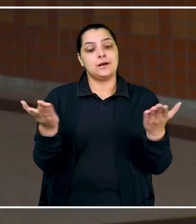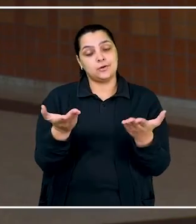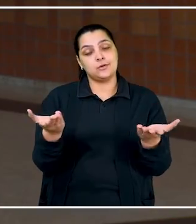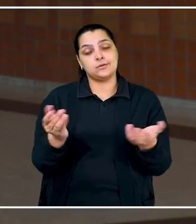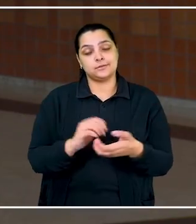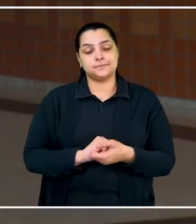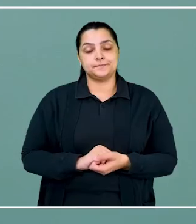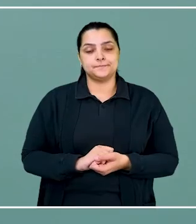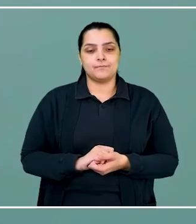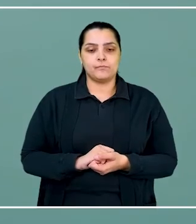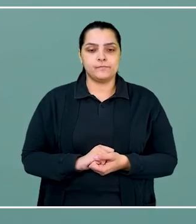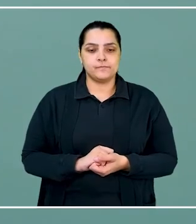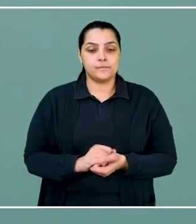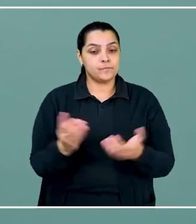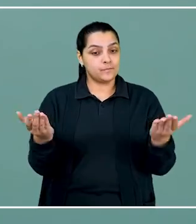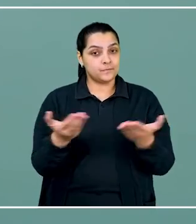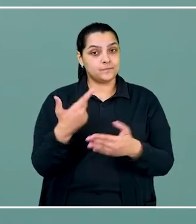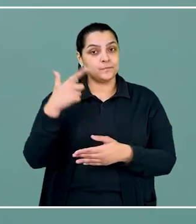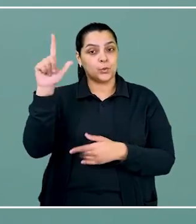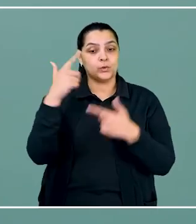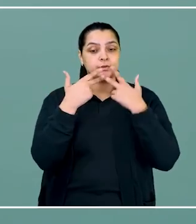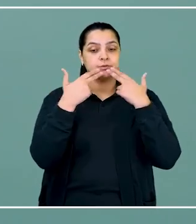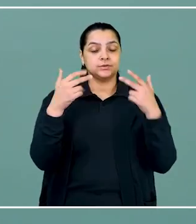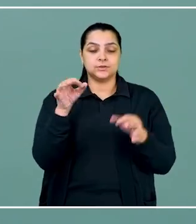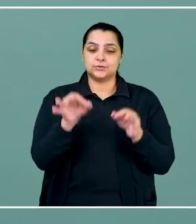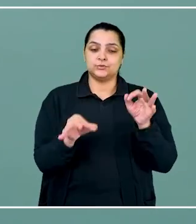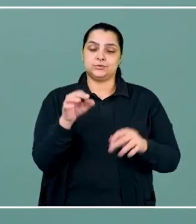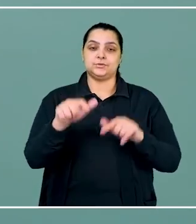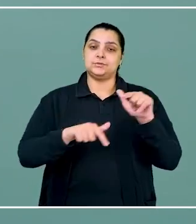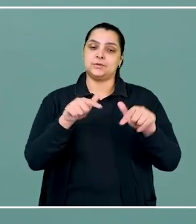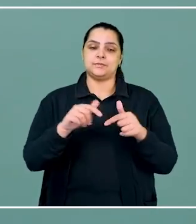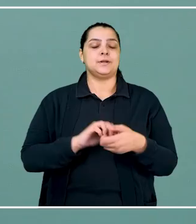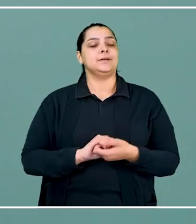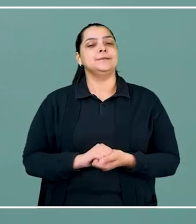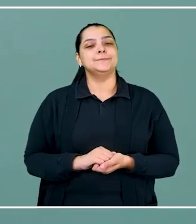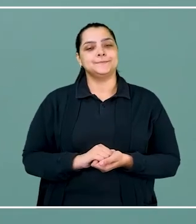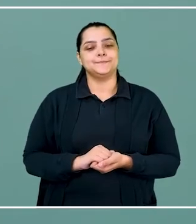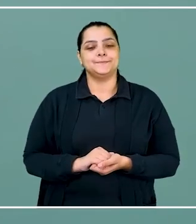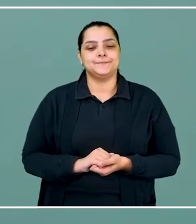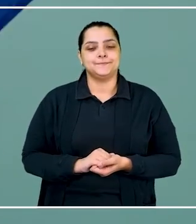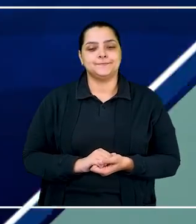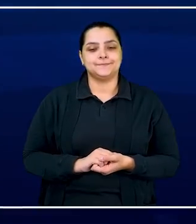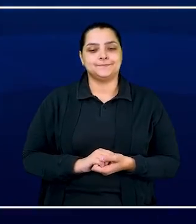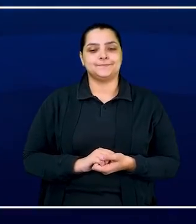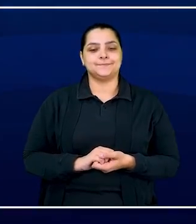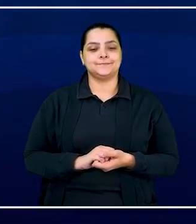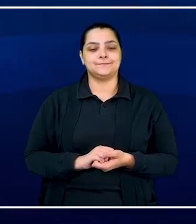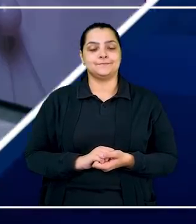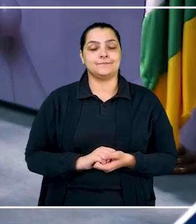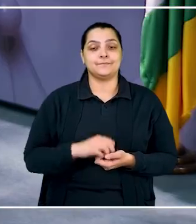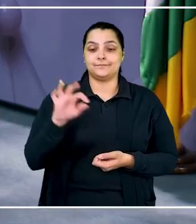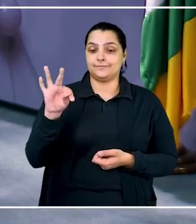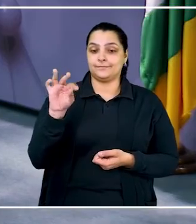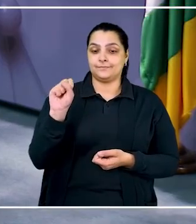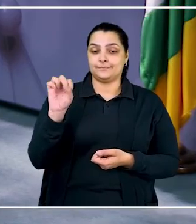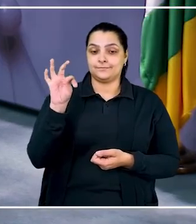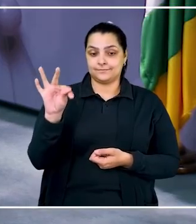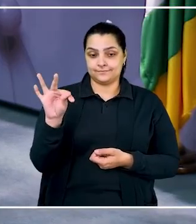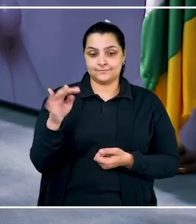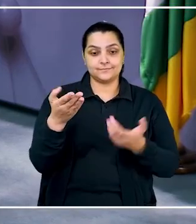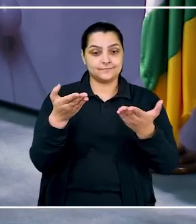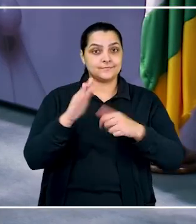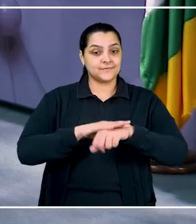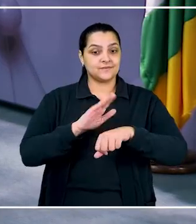dessa forma. Fique agora com outras notícias da Justiça do Trabalho. O Tribunal Superior